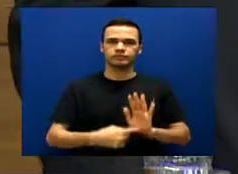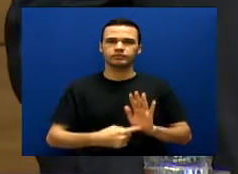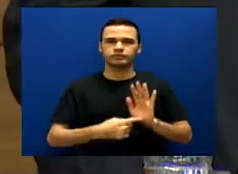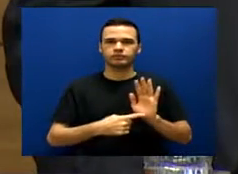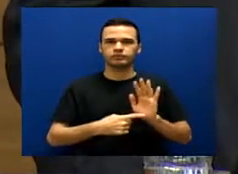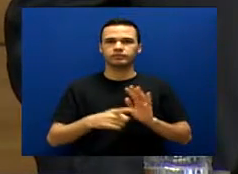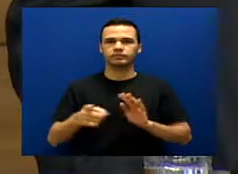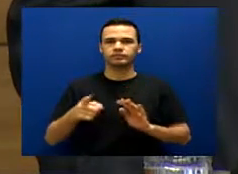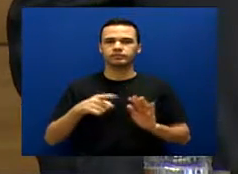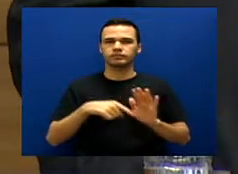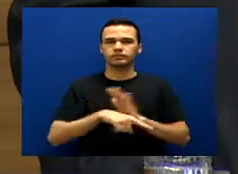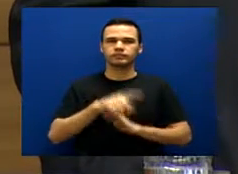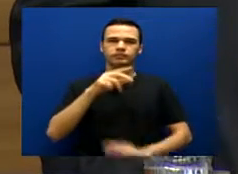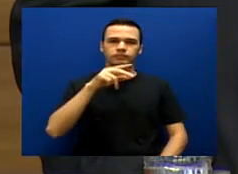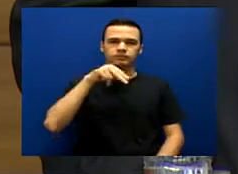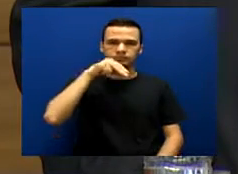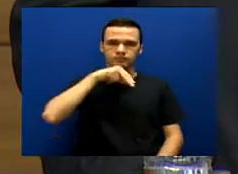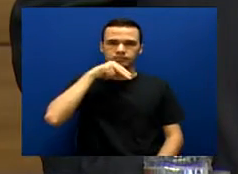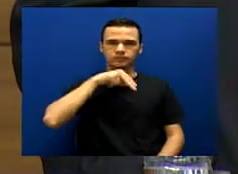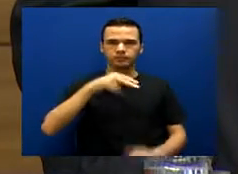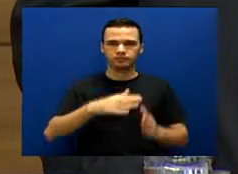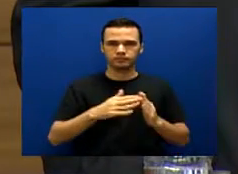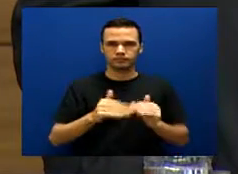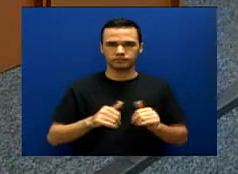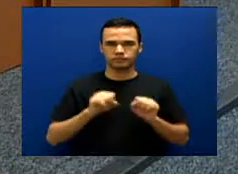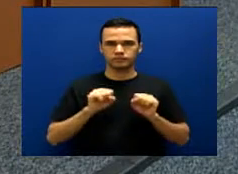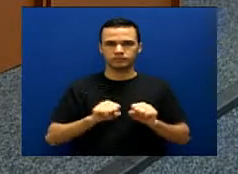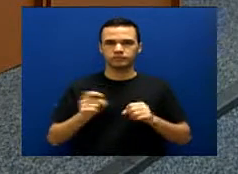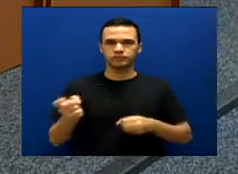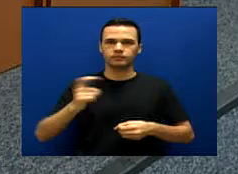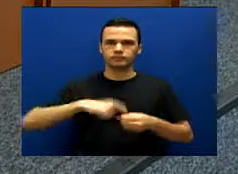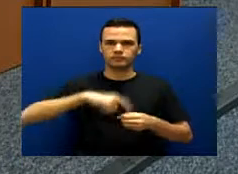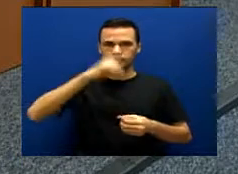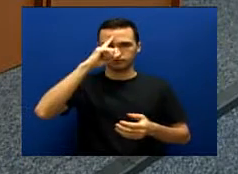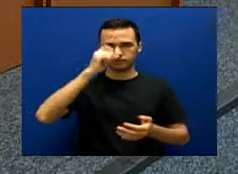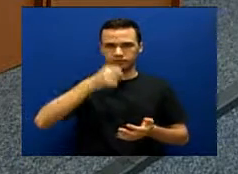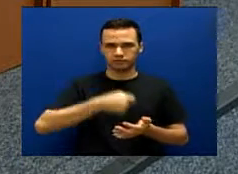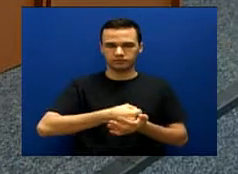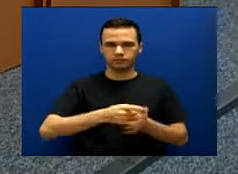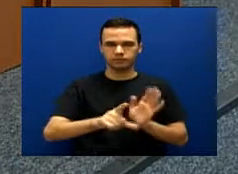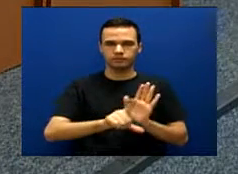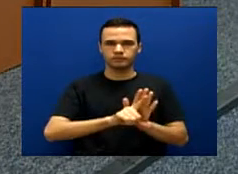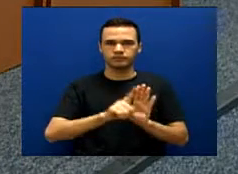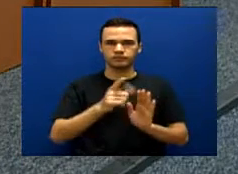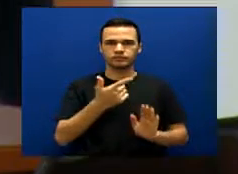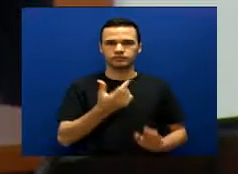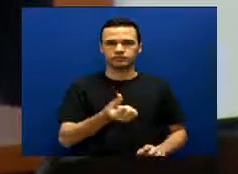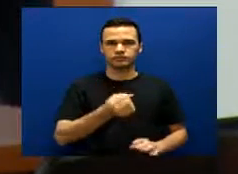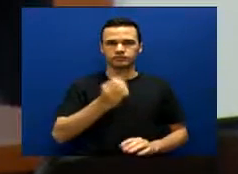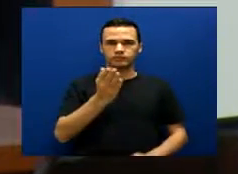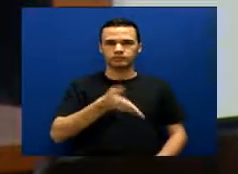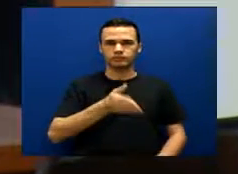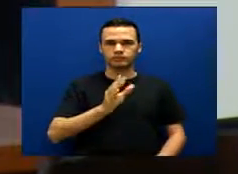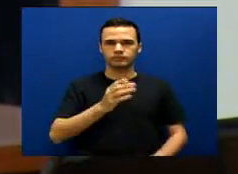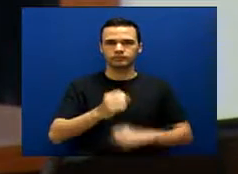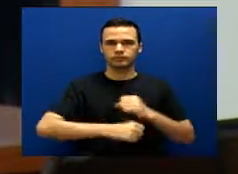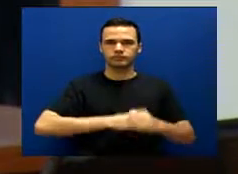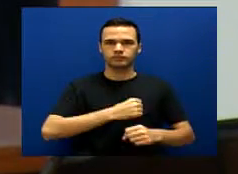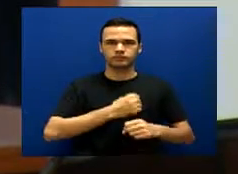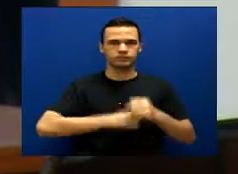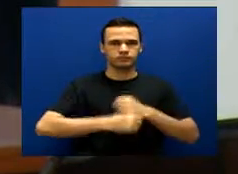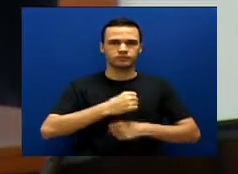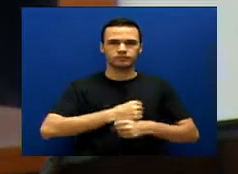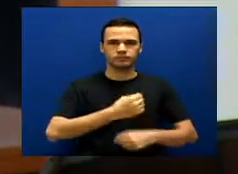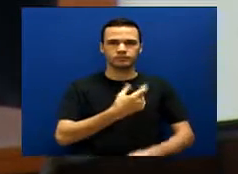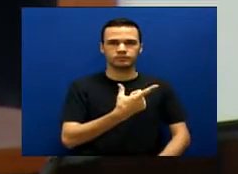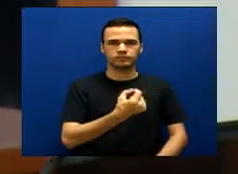Questão de ordem, vereador Anselmo. Senhor presidente, eu pediria que pudesse voltar para a votação o projeto de lei 26/2012. É um